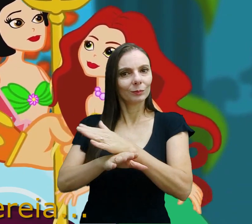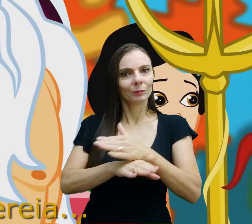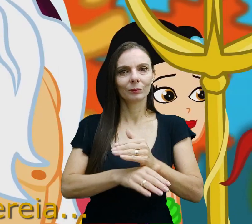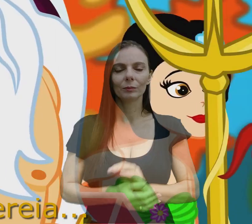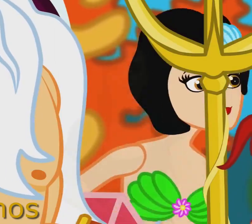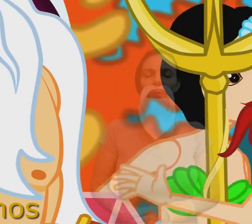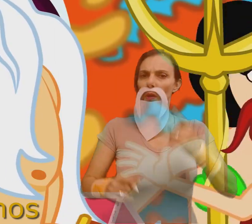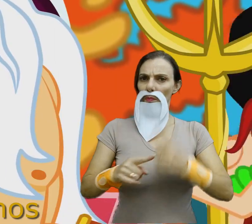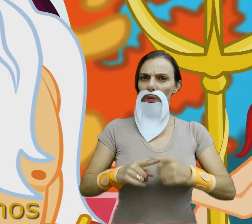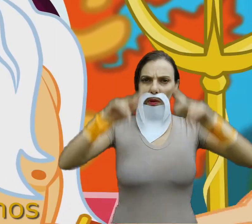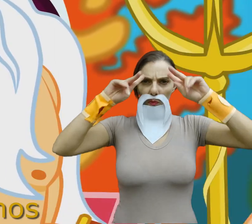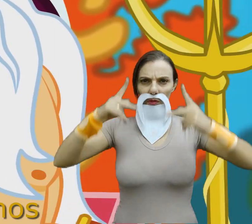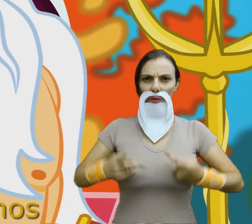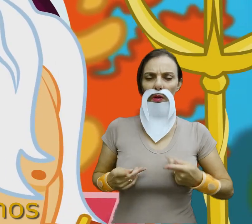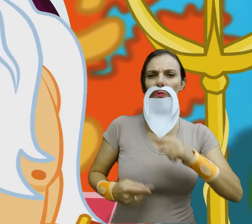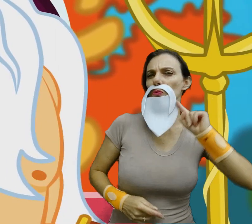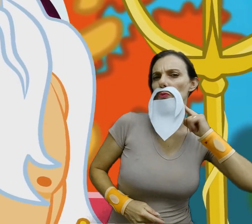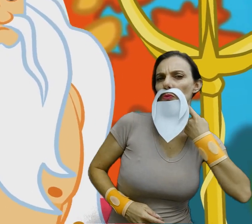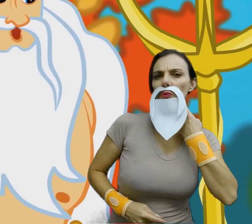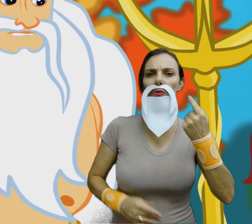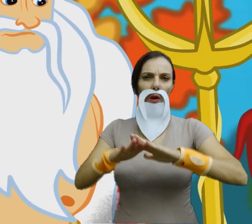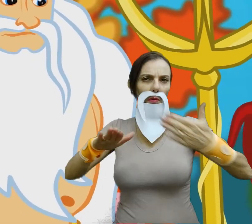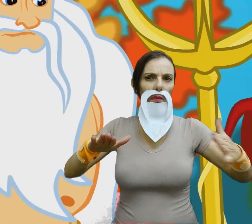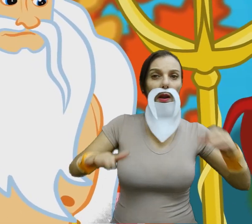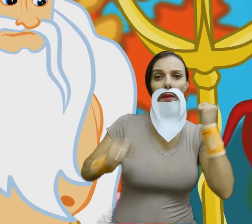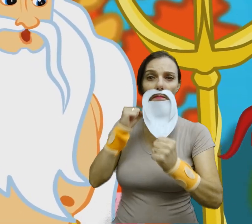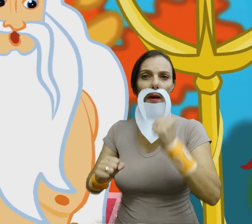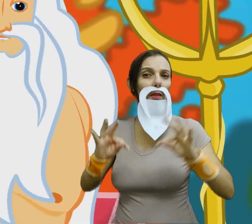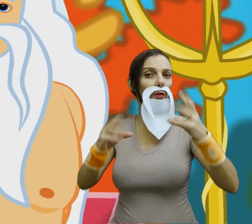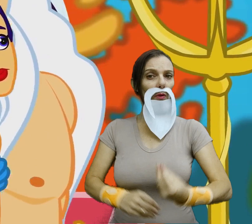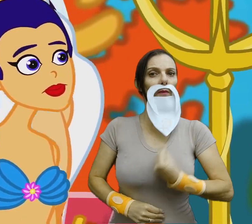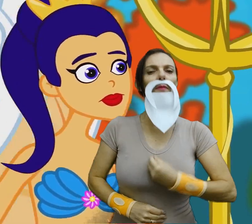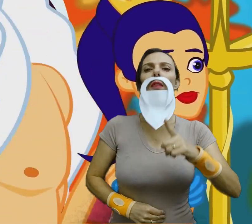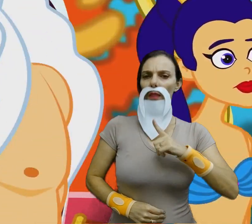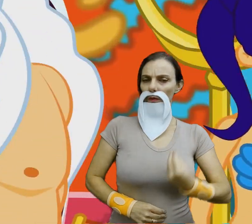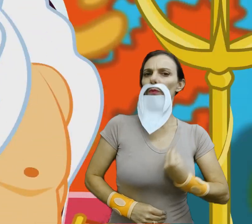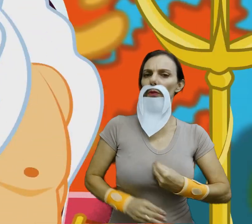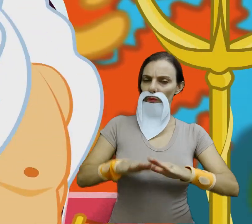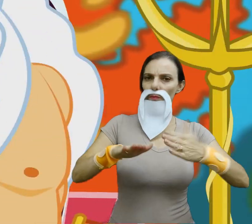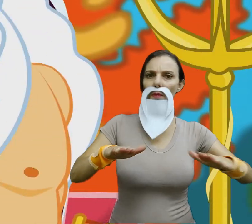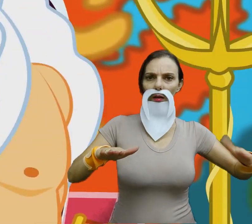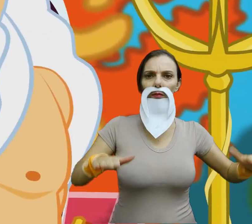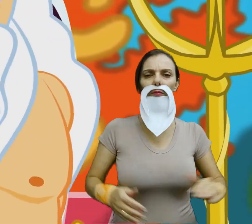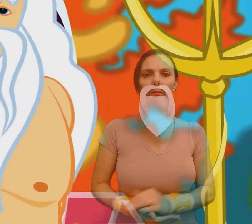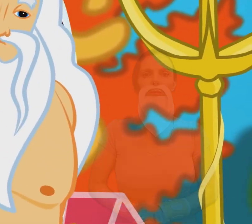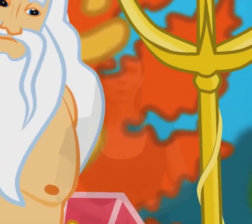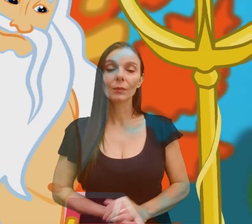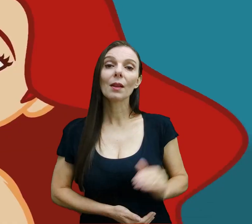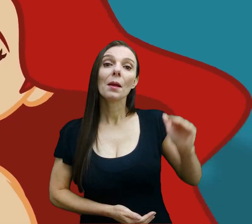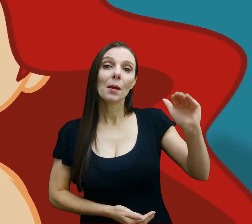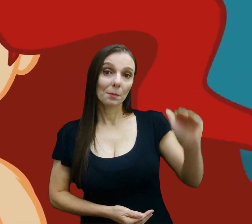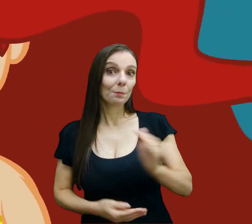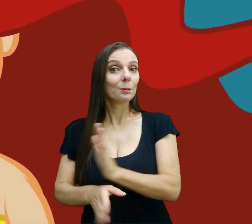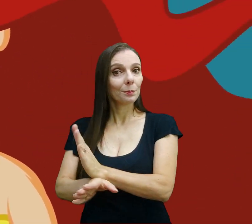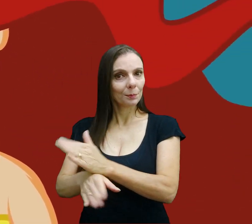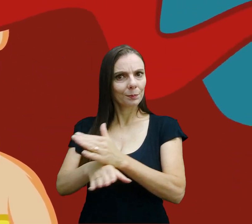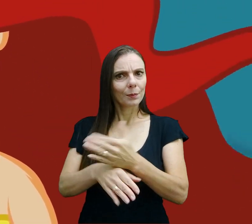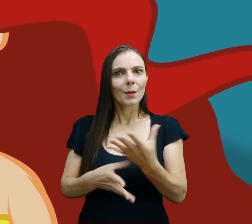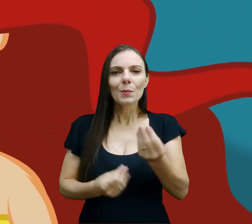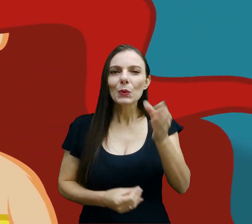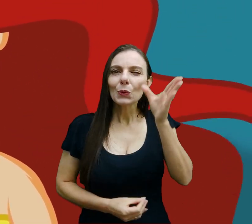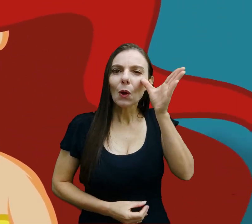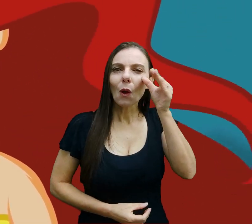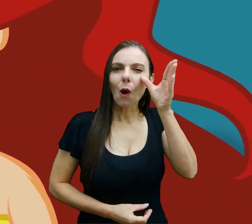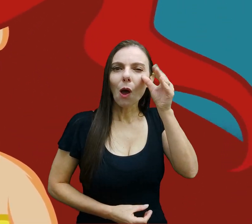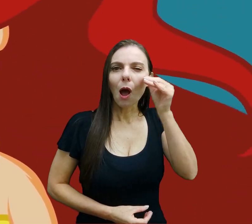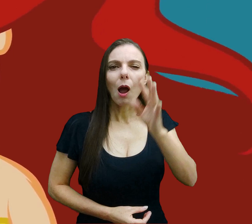pequena sereia. Porque os seres humanos poluem os mares e matam toda a vida que há no mar. A pequena sereia